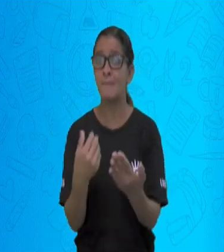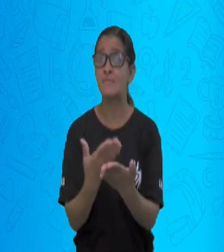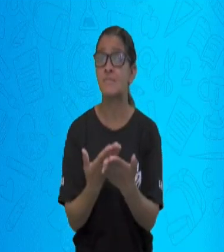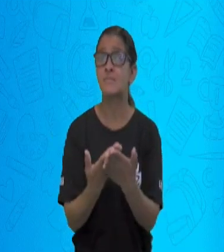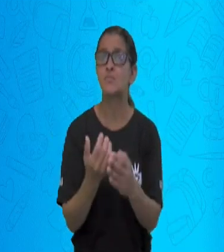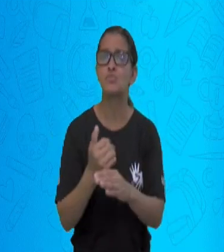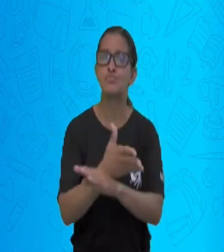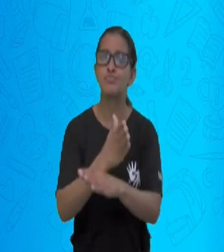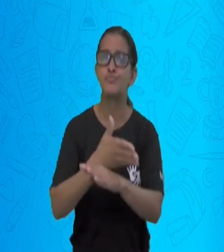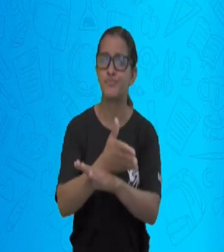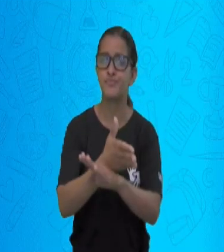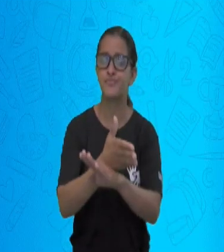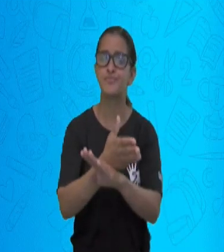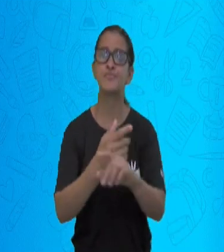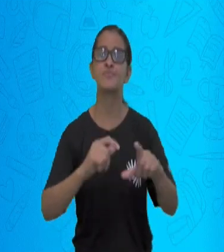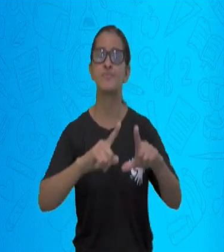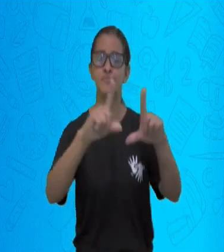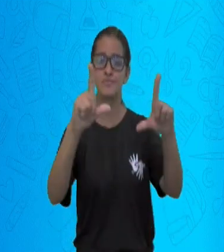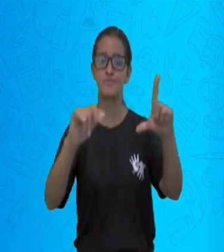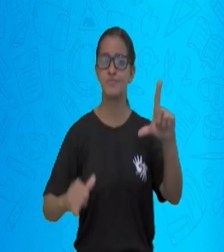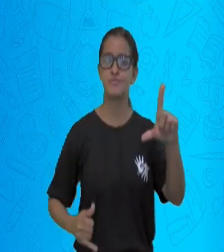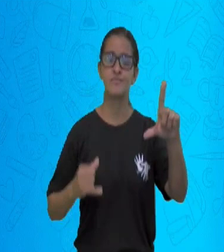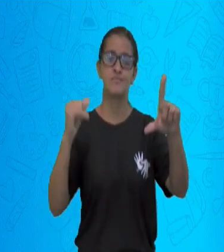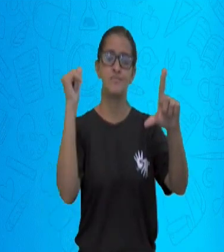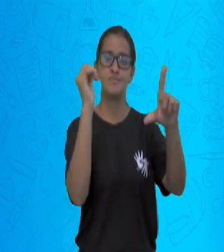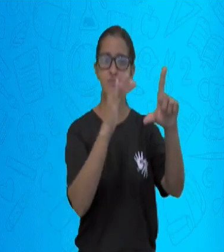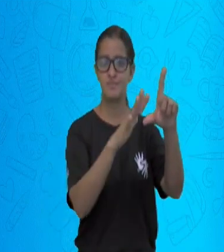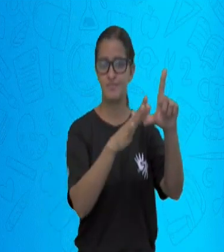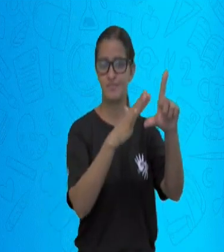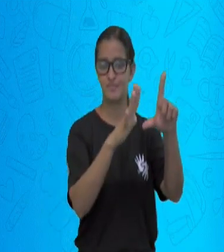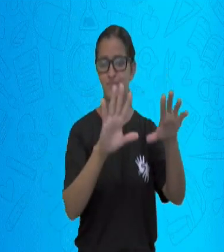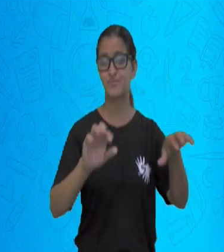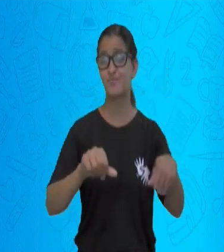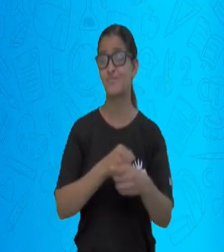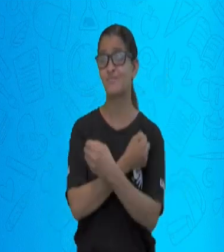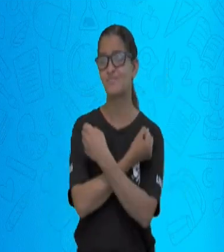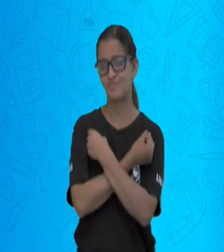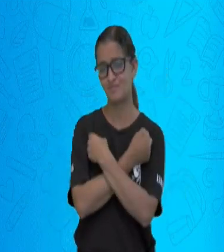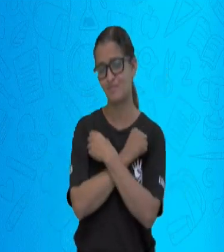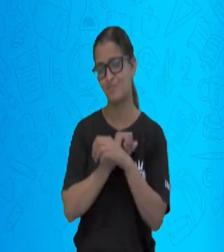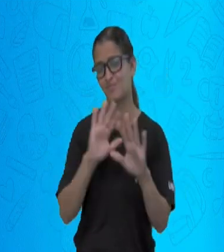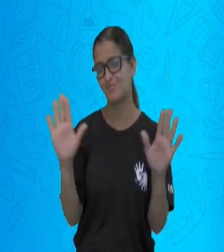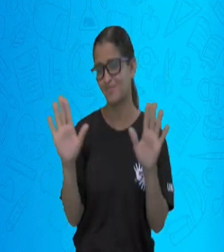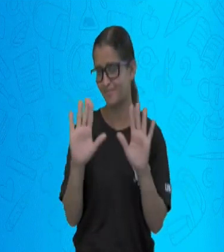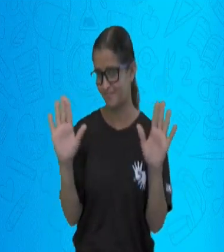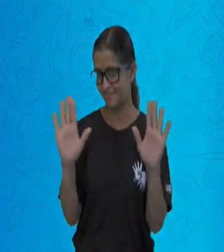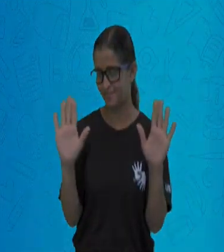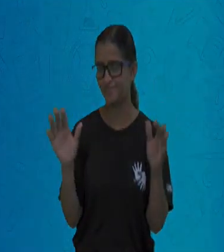câmera do seu celular na imagem que aparece no canto da tela. Um abraço e até a próxima aula.